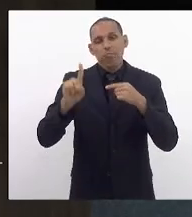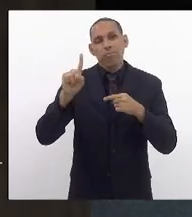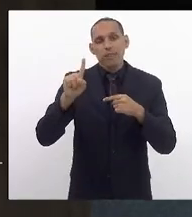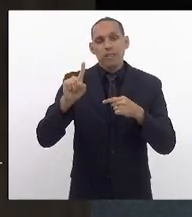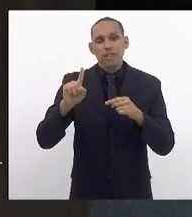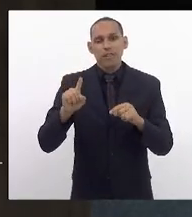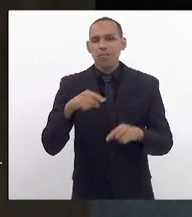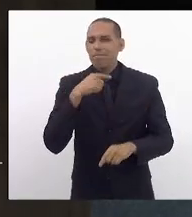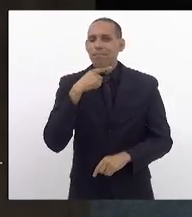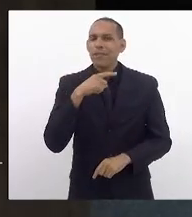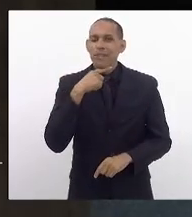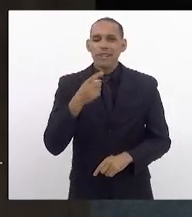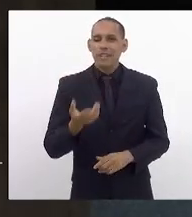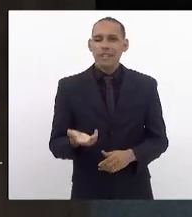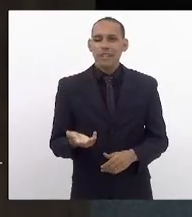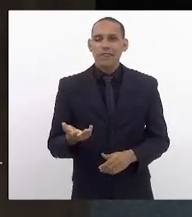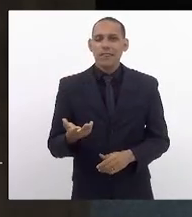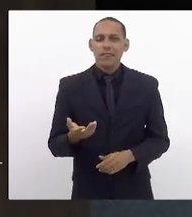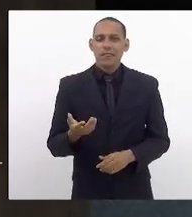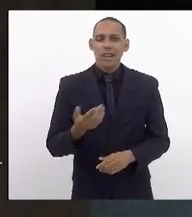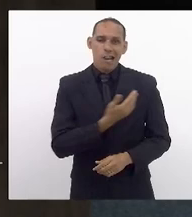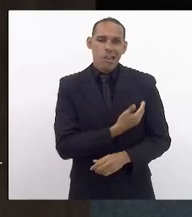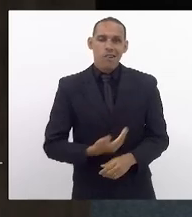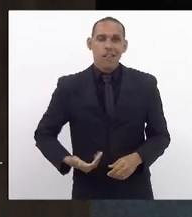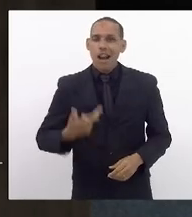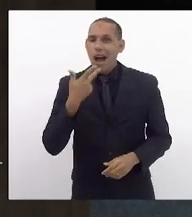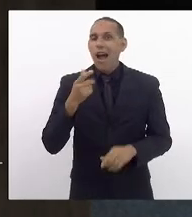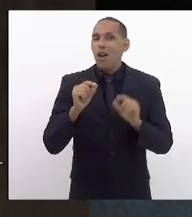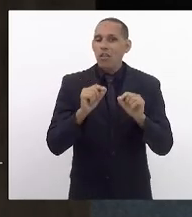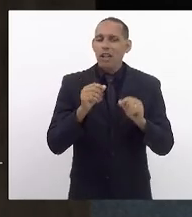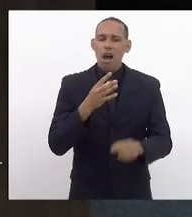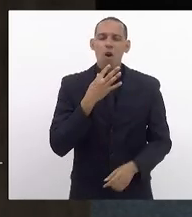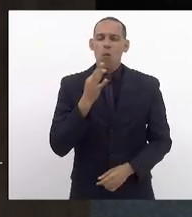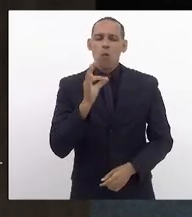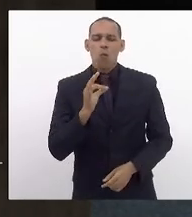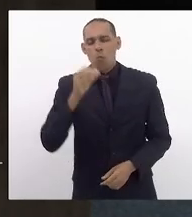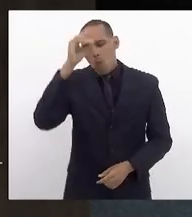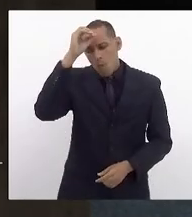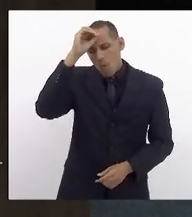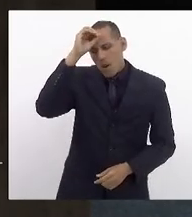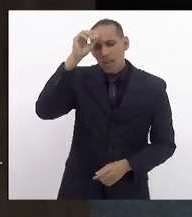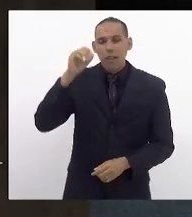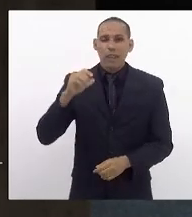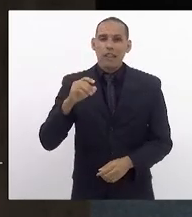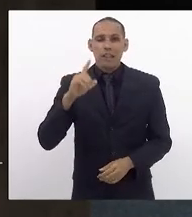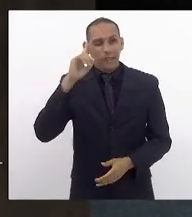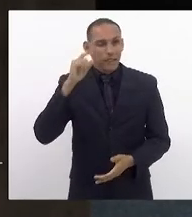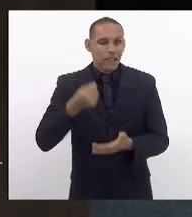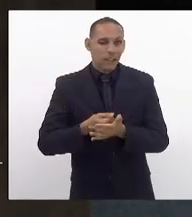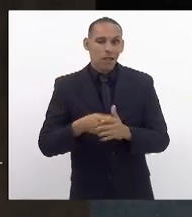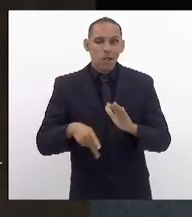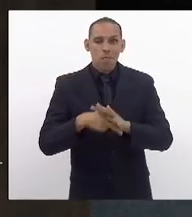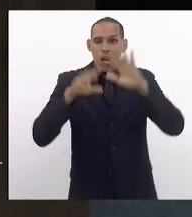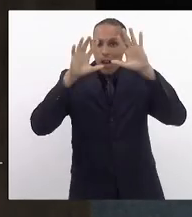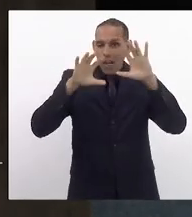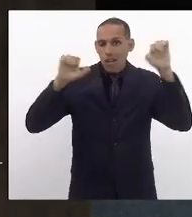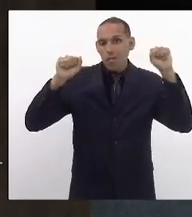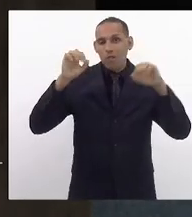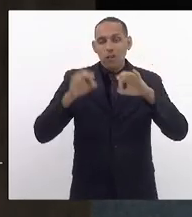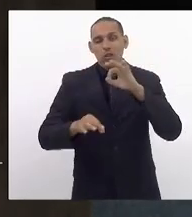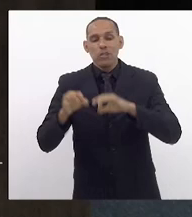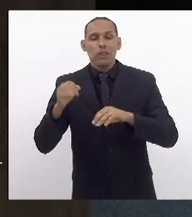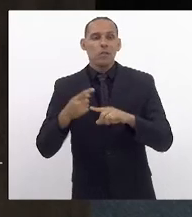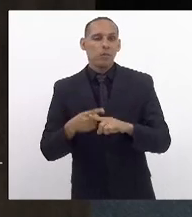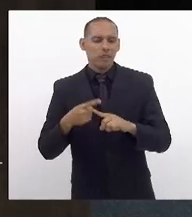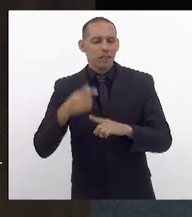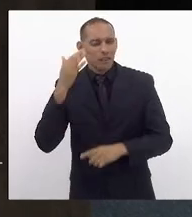não dava nem para o governo dizer que não conhecia a decisão do Tribunal de Justiça, porque